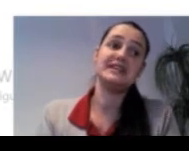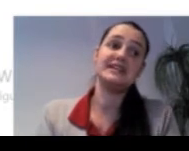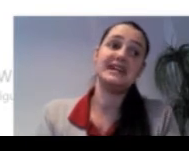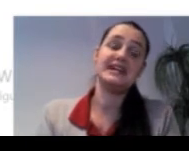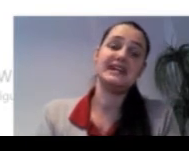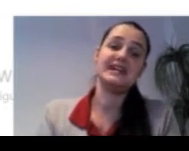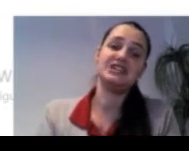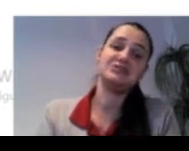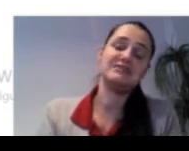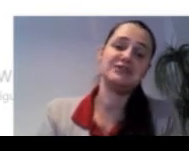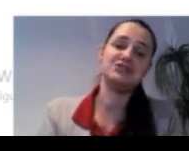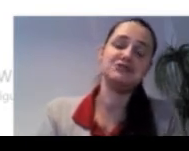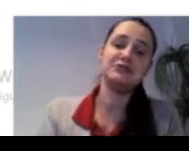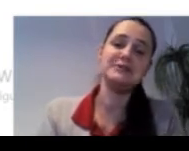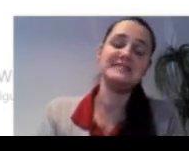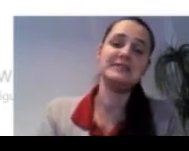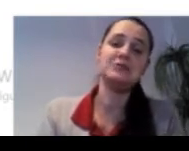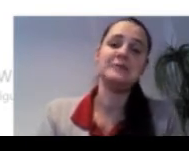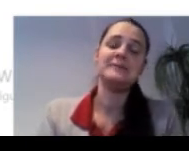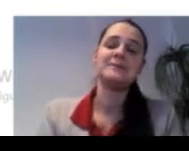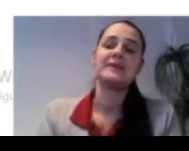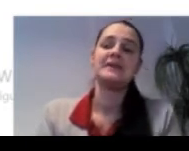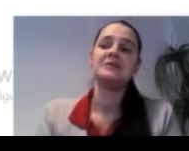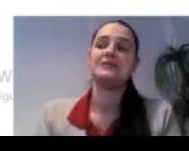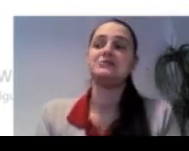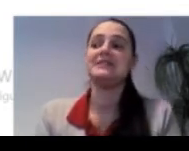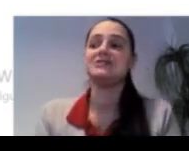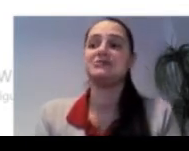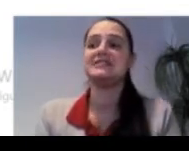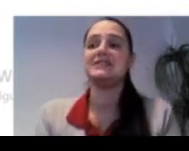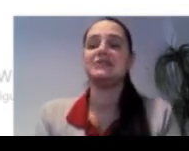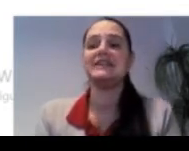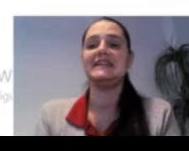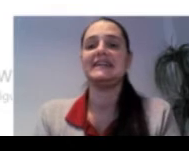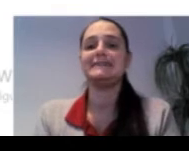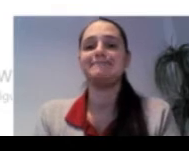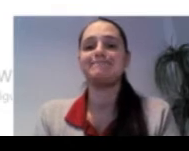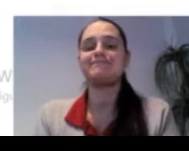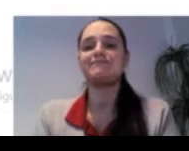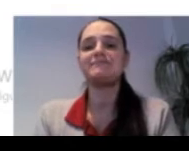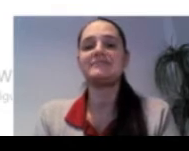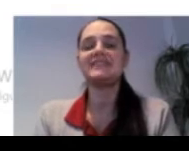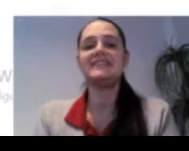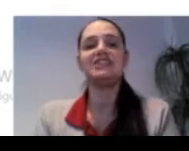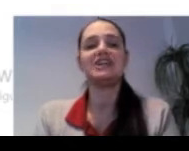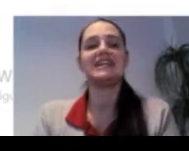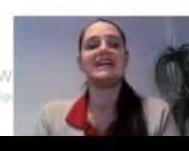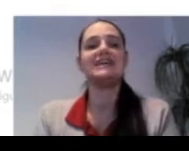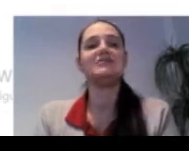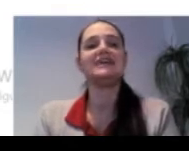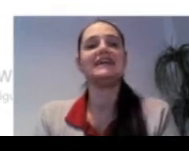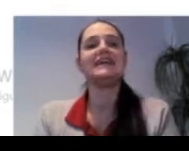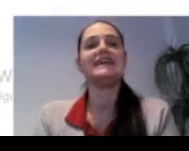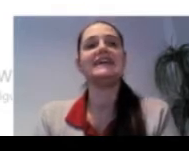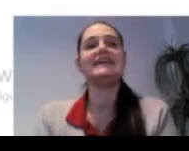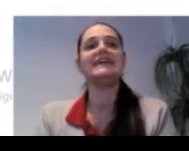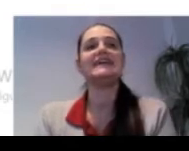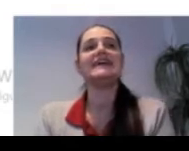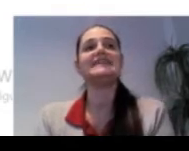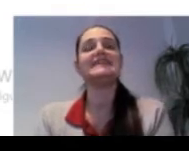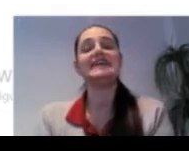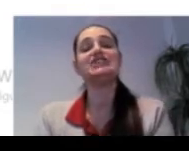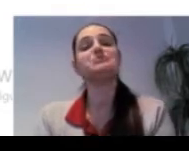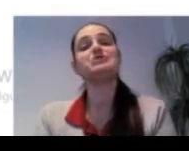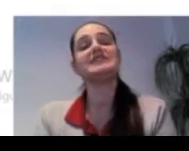alguns acham que é falta de informação, mas uma das coisas que eu queria deixar claro